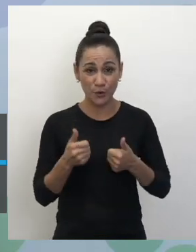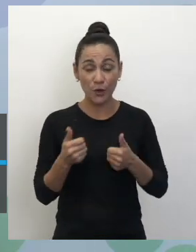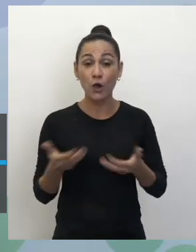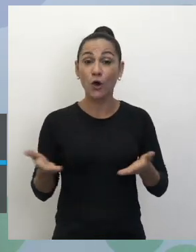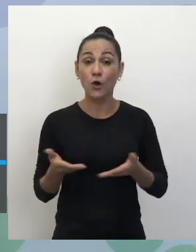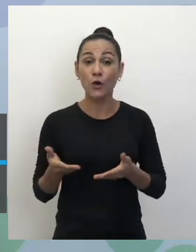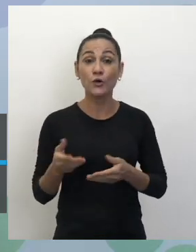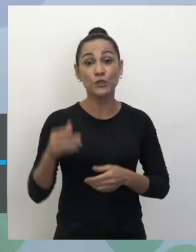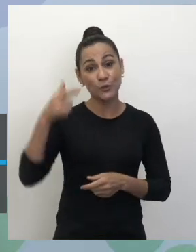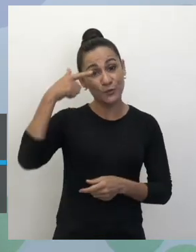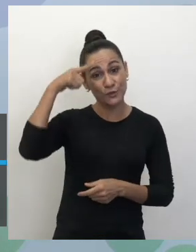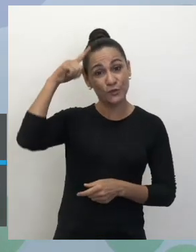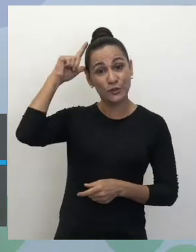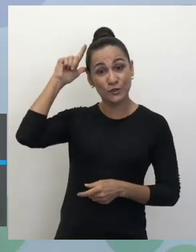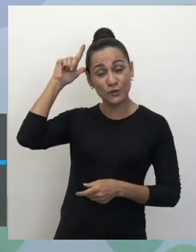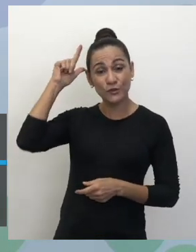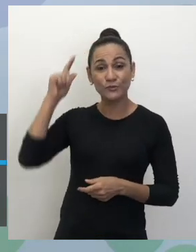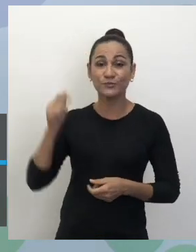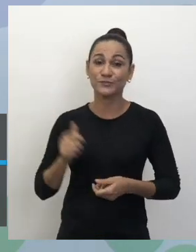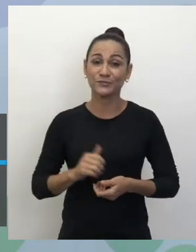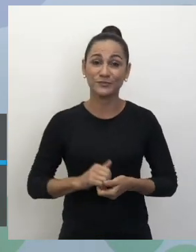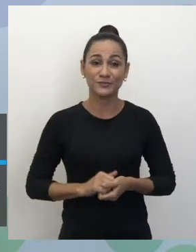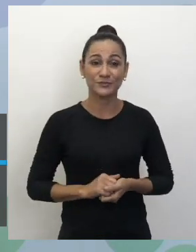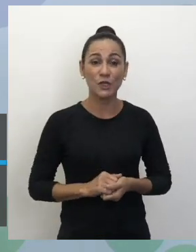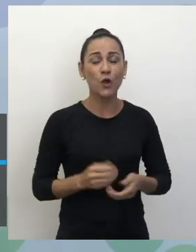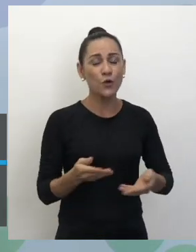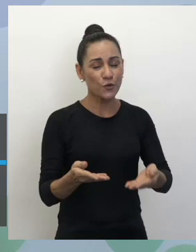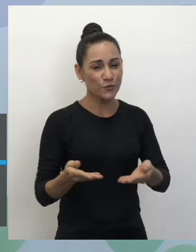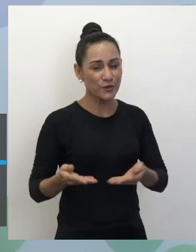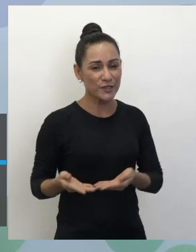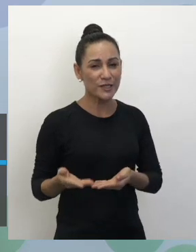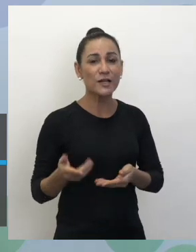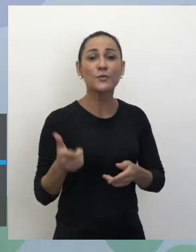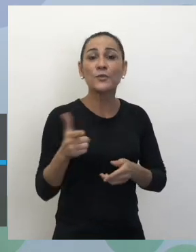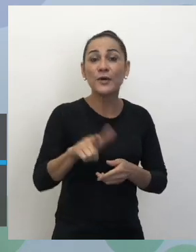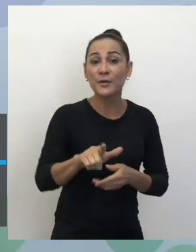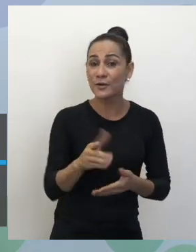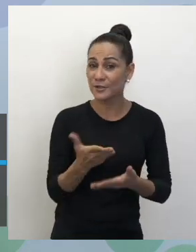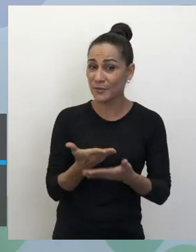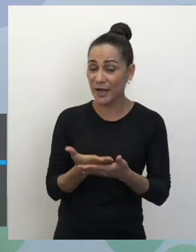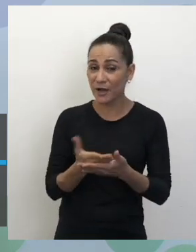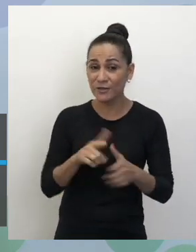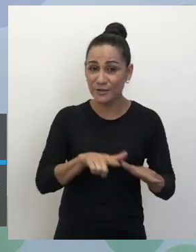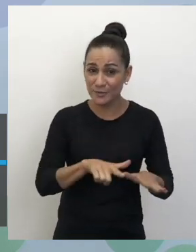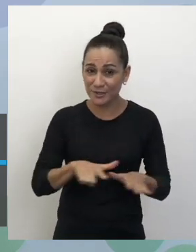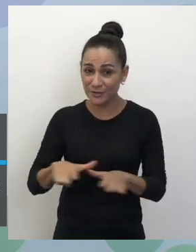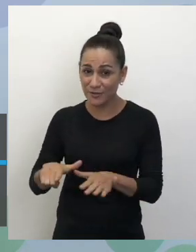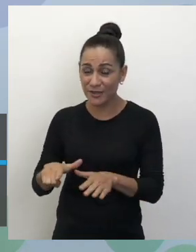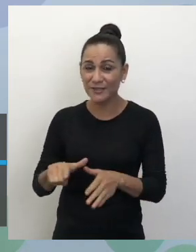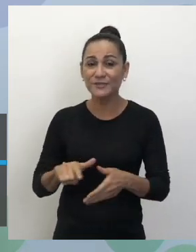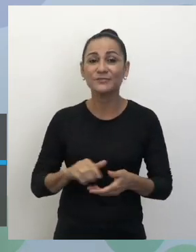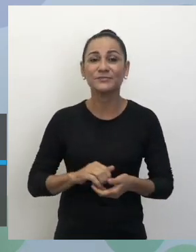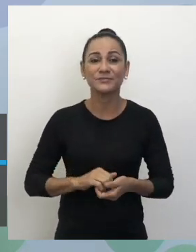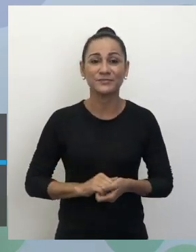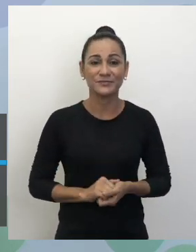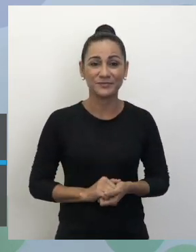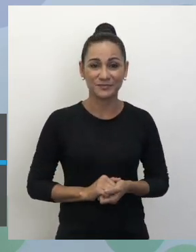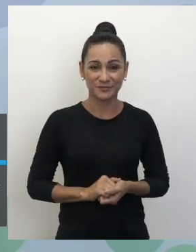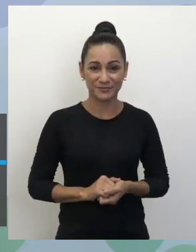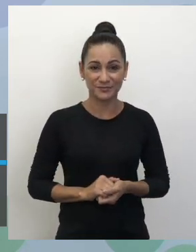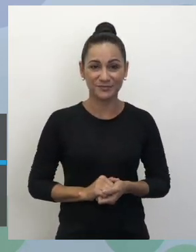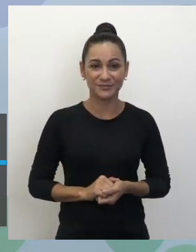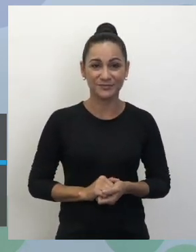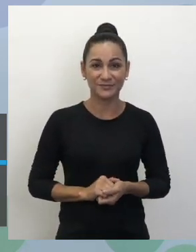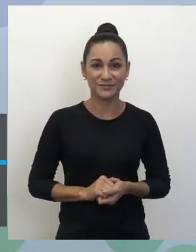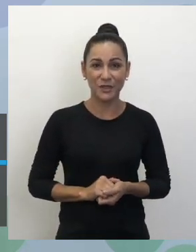vocês. Inviting you to our next class, convidando para a nossa próxima aula semana que vem. Air pollution, a silent